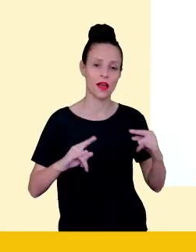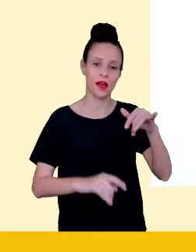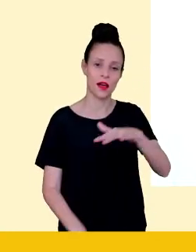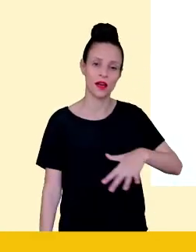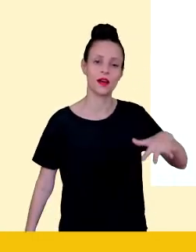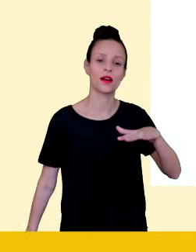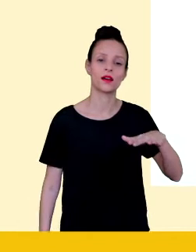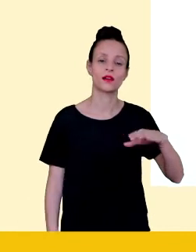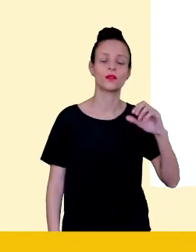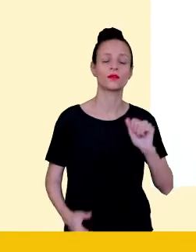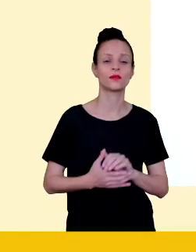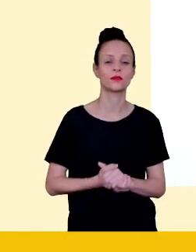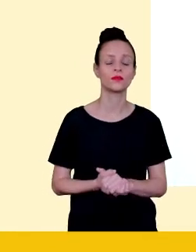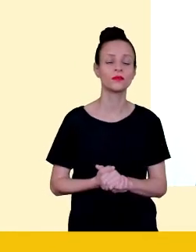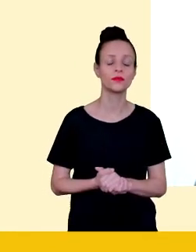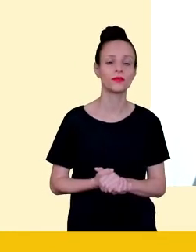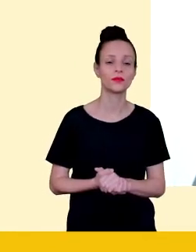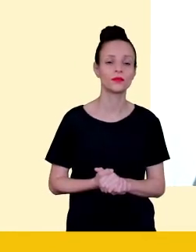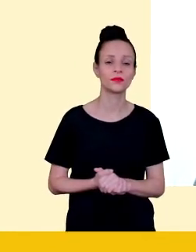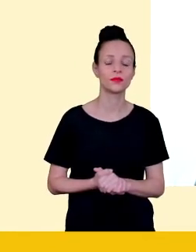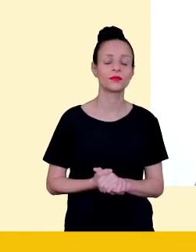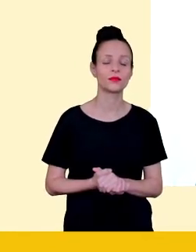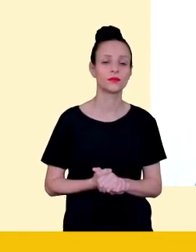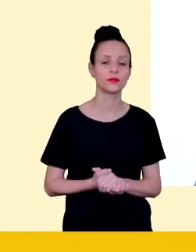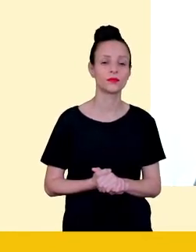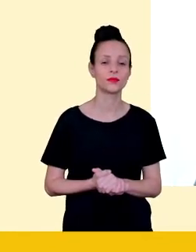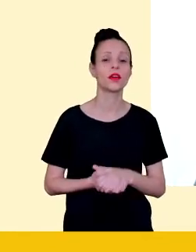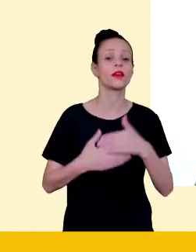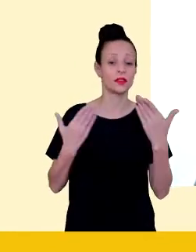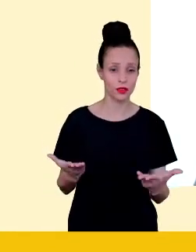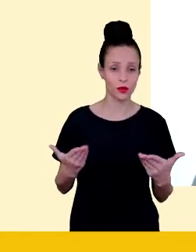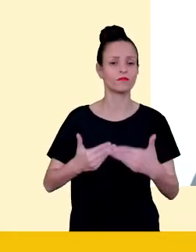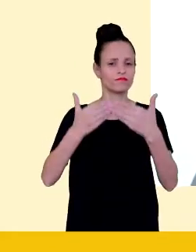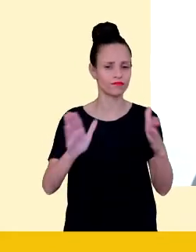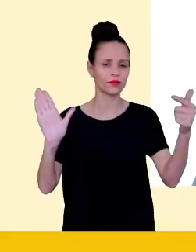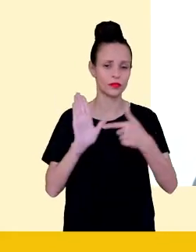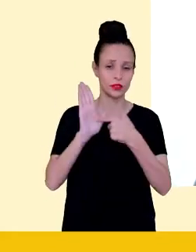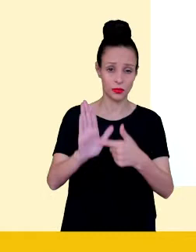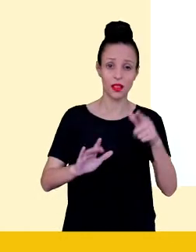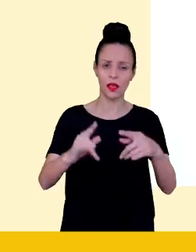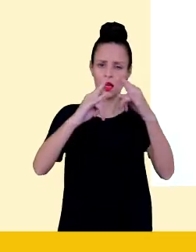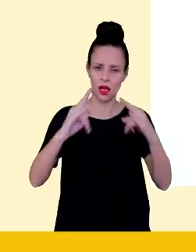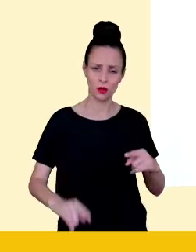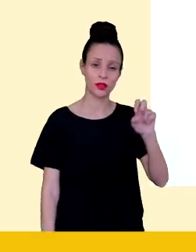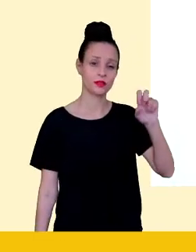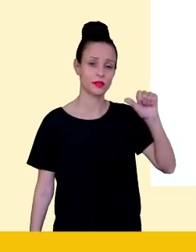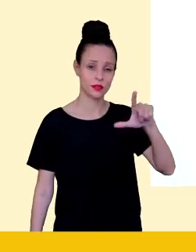exibido na aldeia Salto, né? Então, assim, várias pessoas ficaram curiosas,